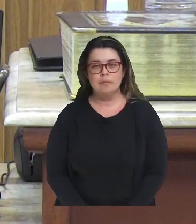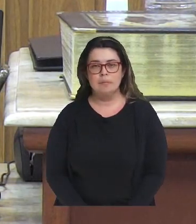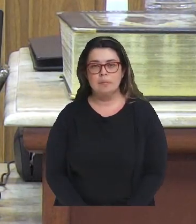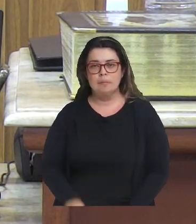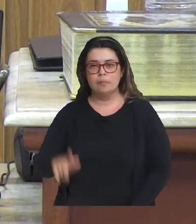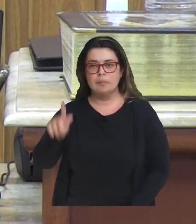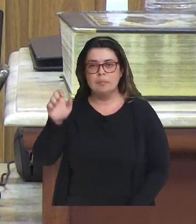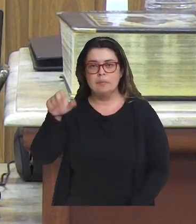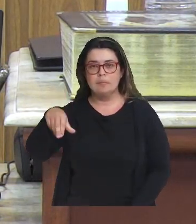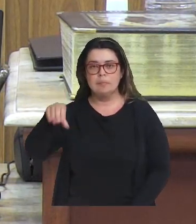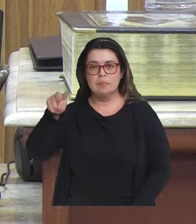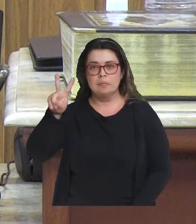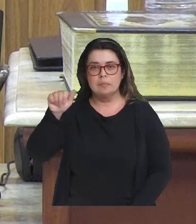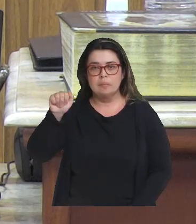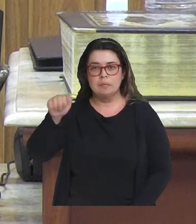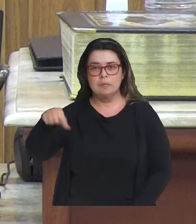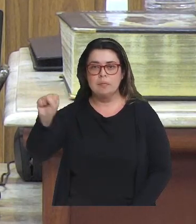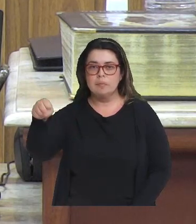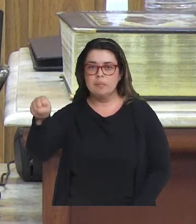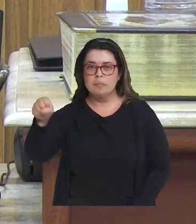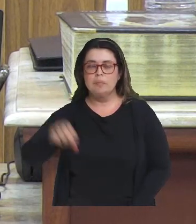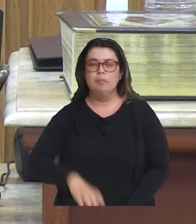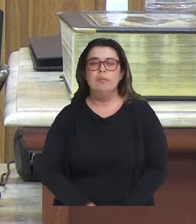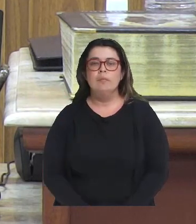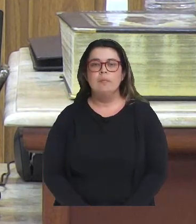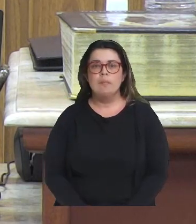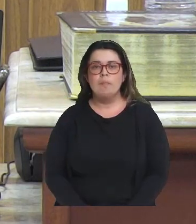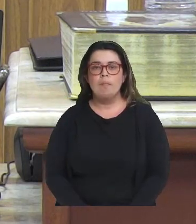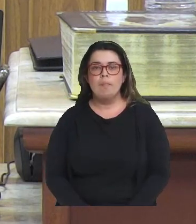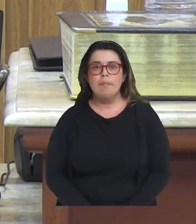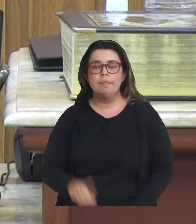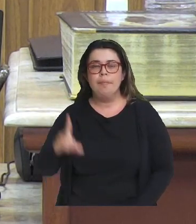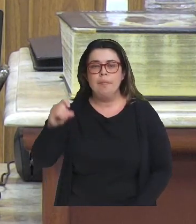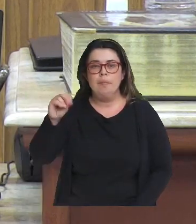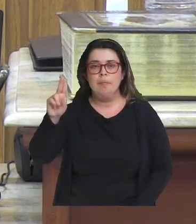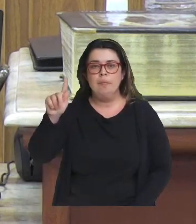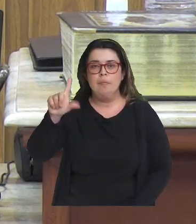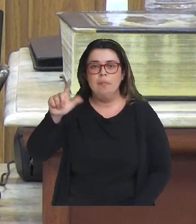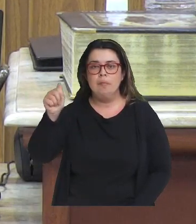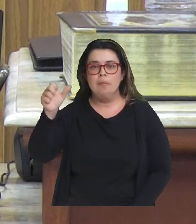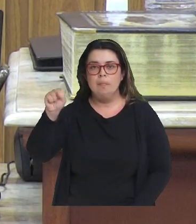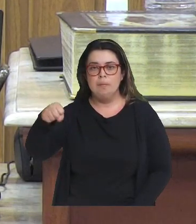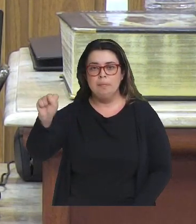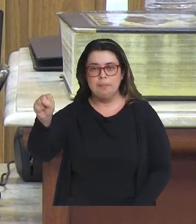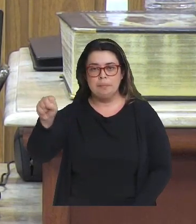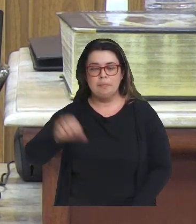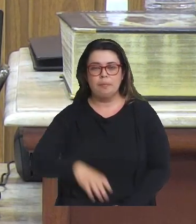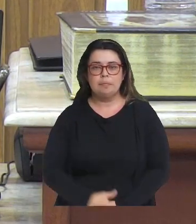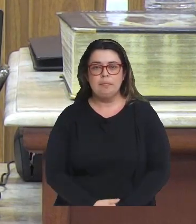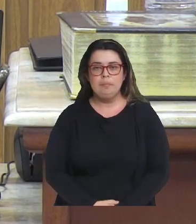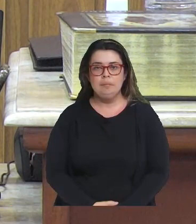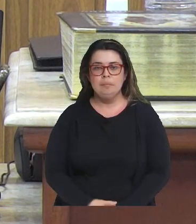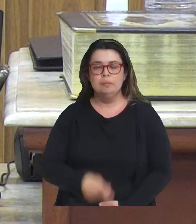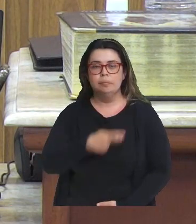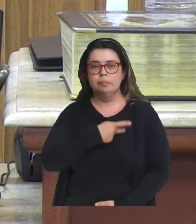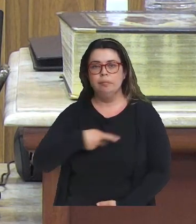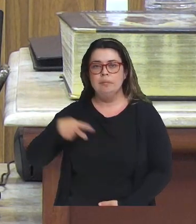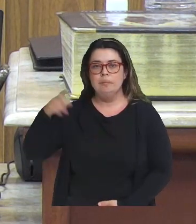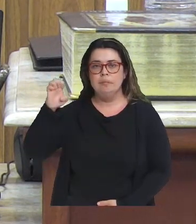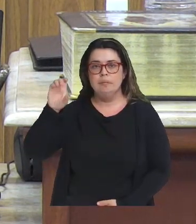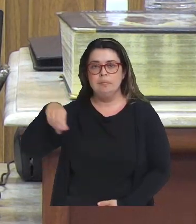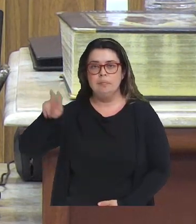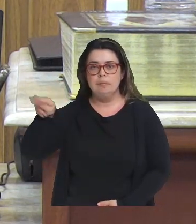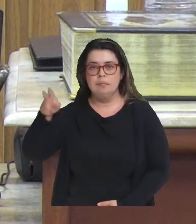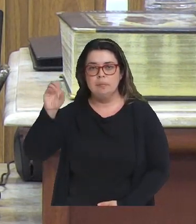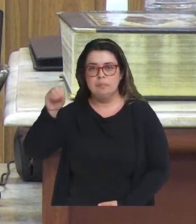Dionísio de Gênova. Tenente Gênova vota sim. Douglas Azevedo. Voto sim. Edson de Souza. Frenin vota